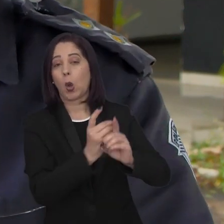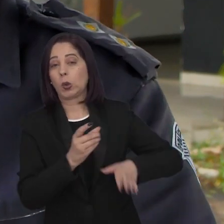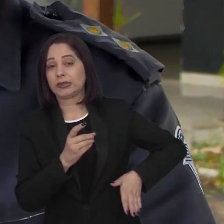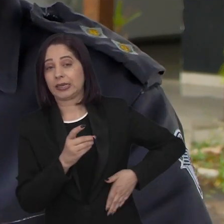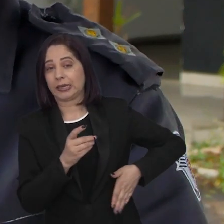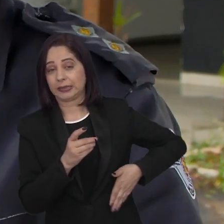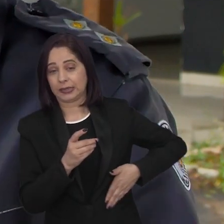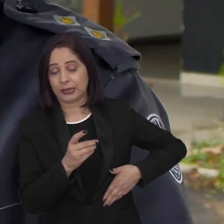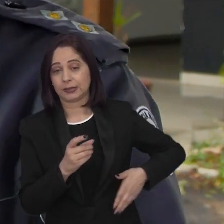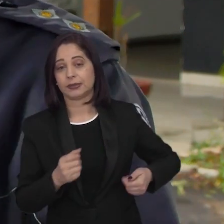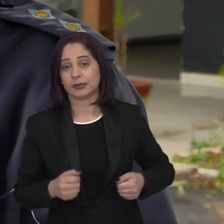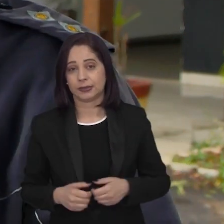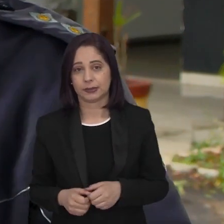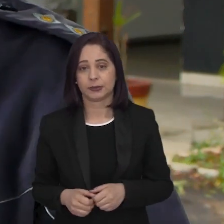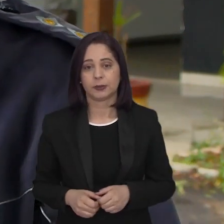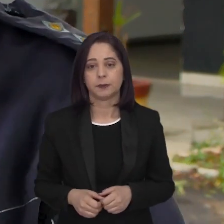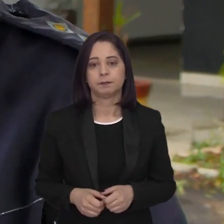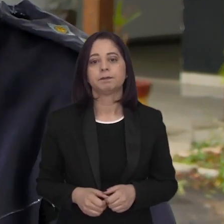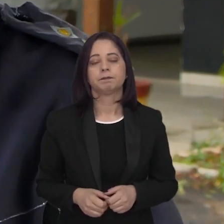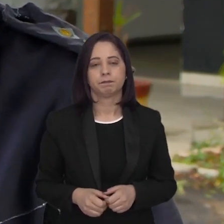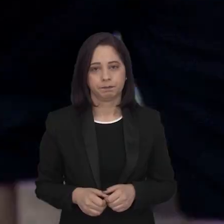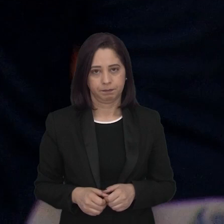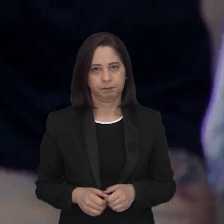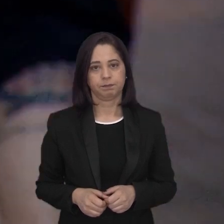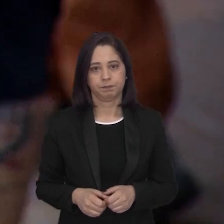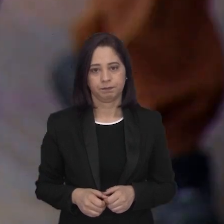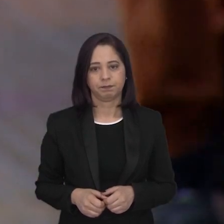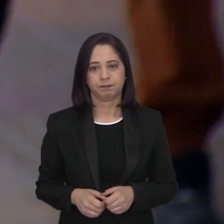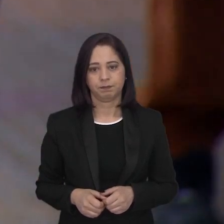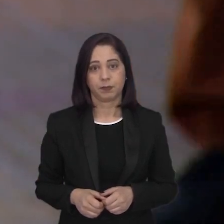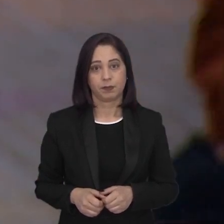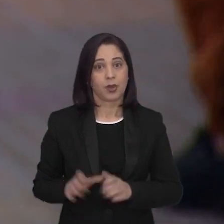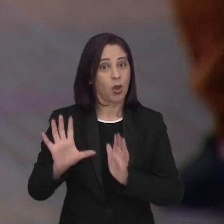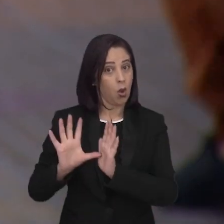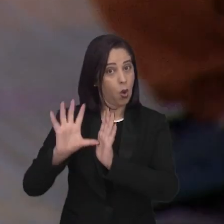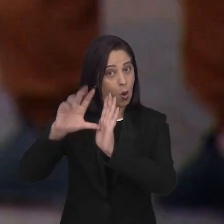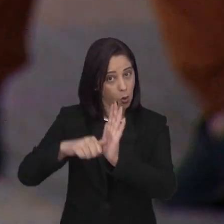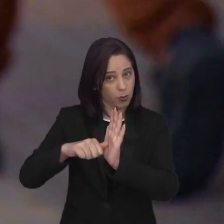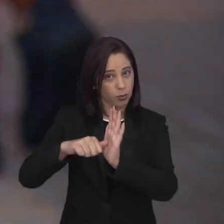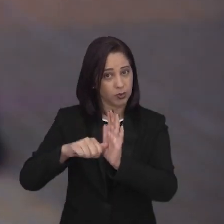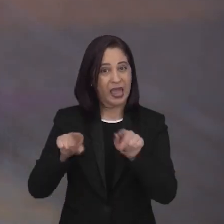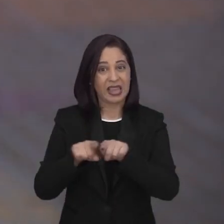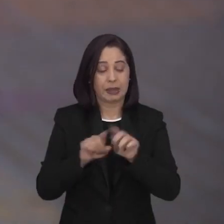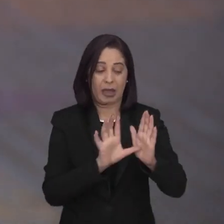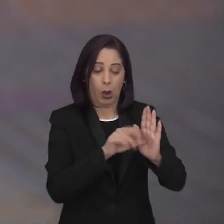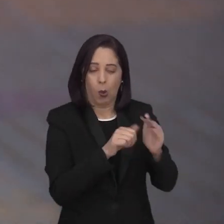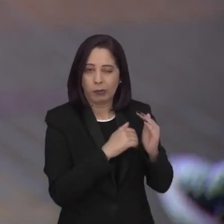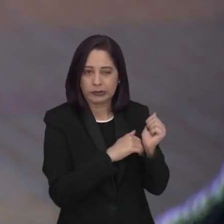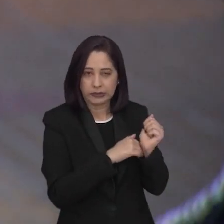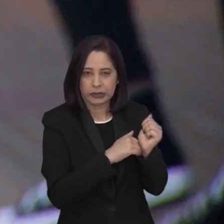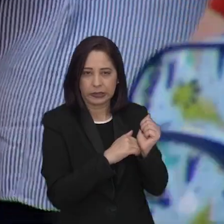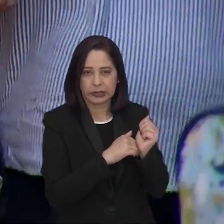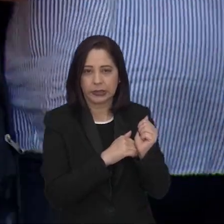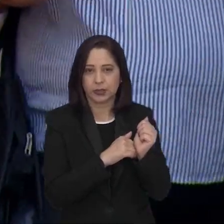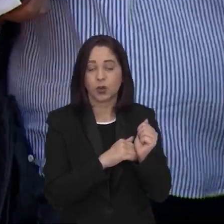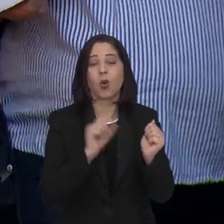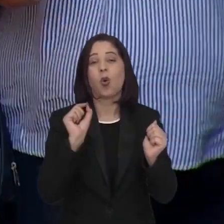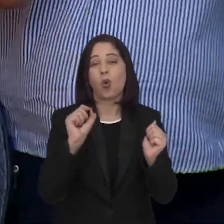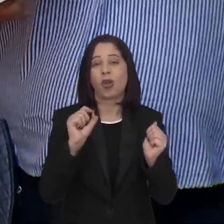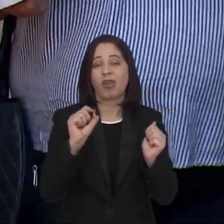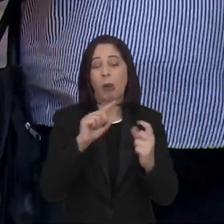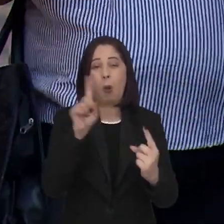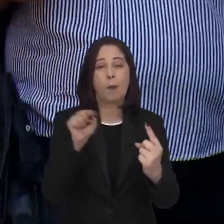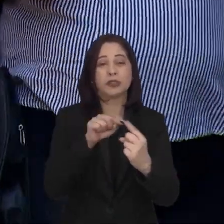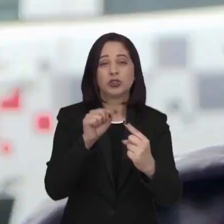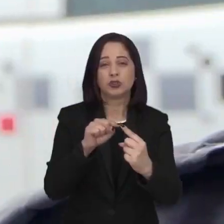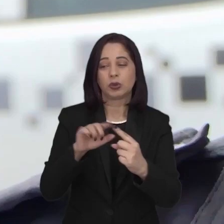uma modalidade mais adotada em detrimento do roubo, né? Entre as ocorrências de roubo e de furto, há um denominador comum, a exposição